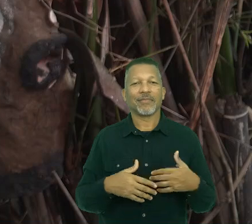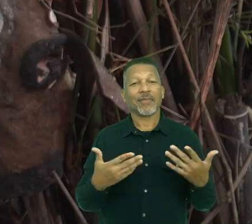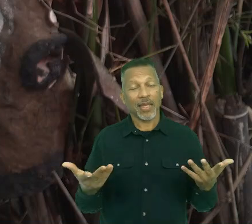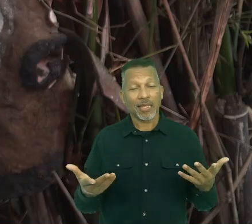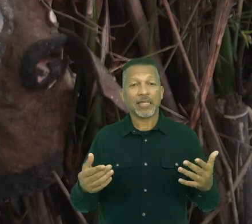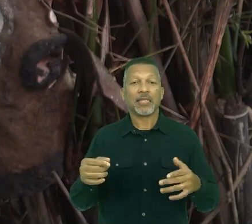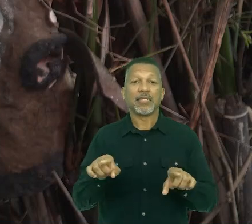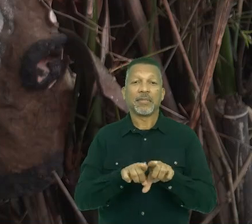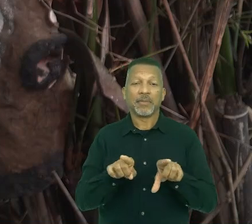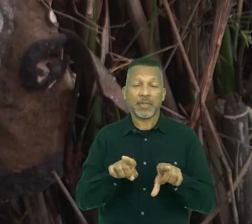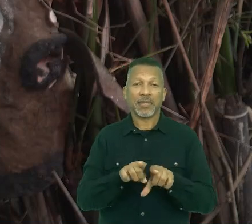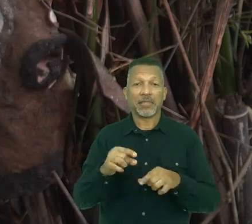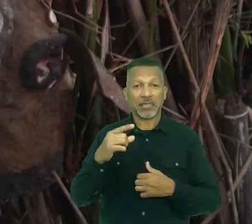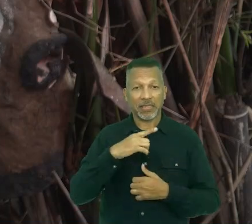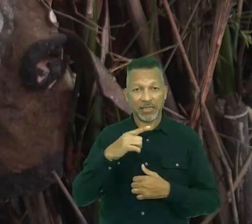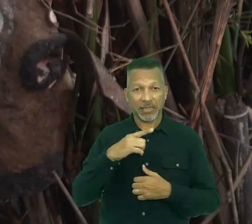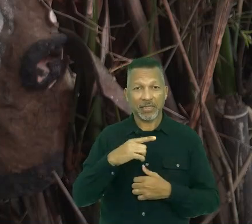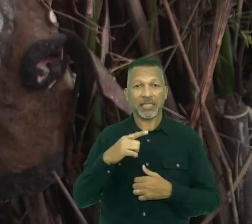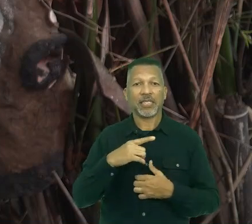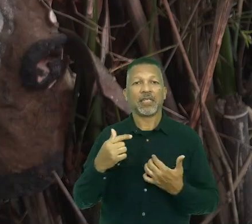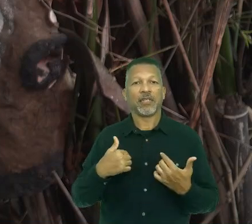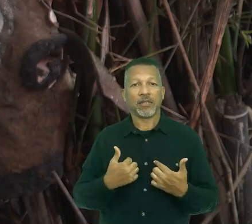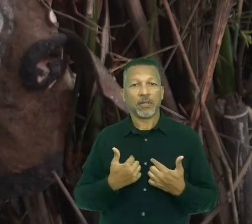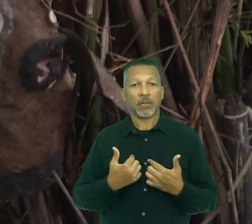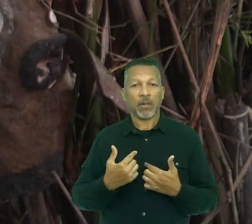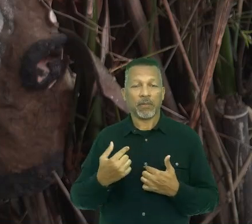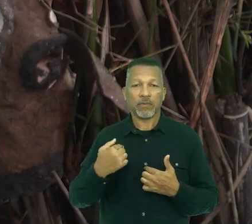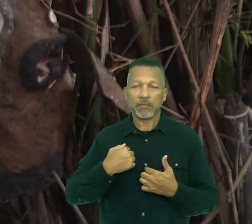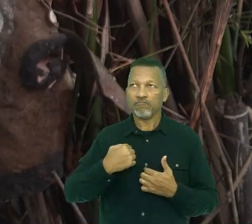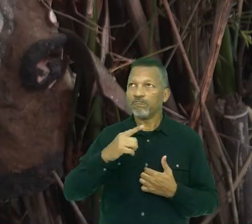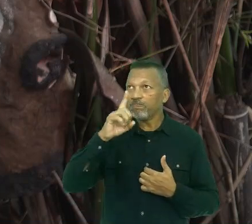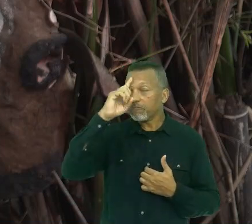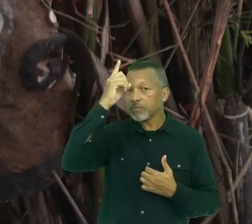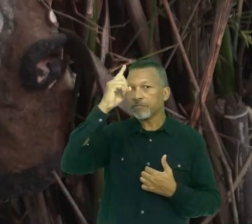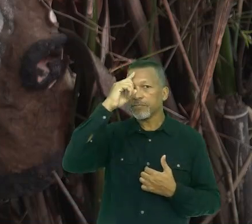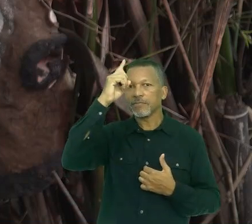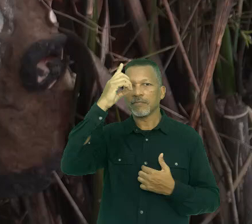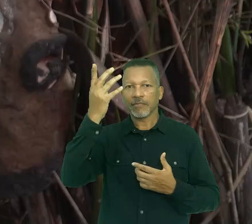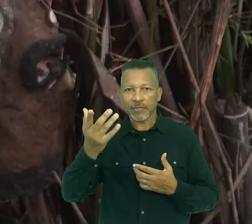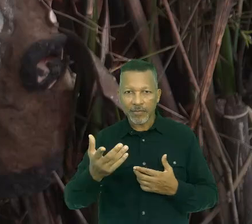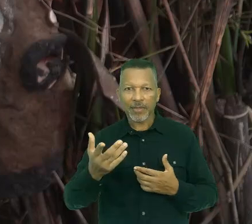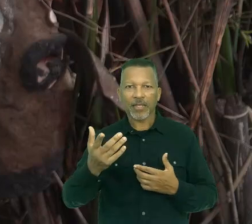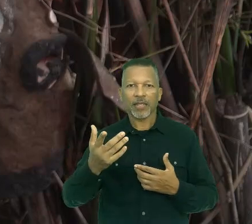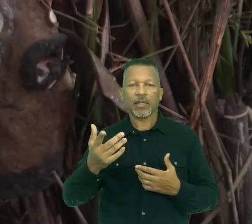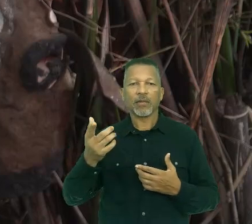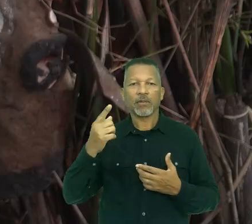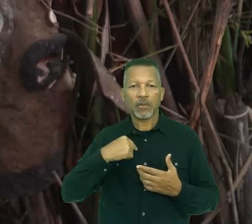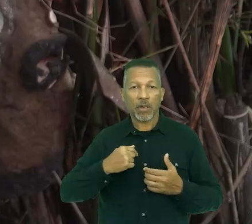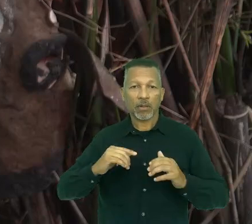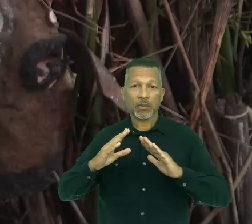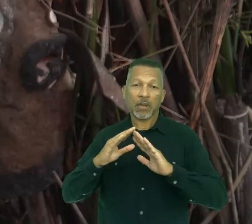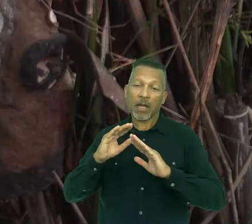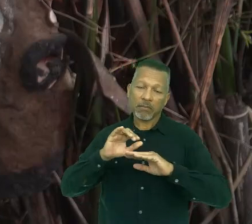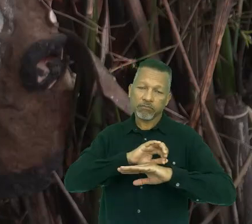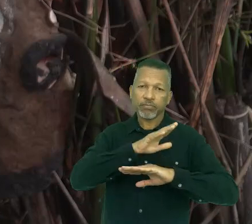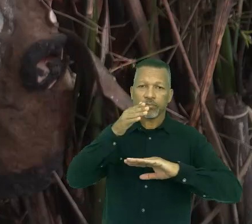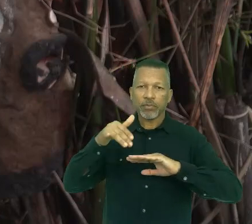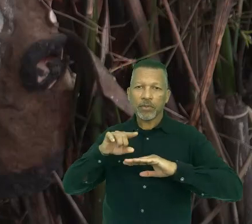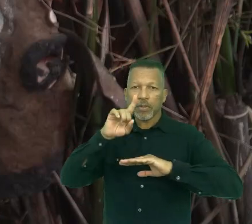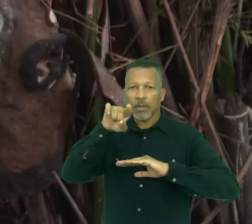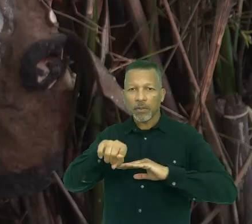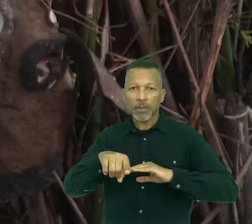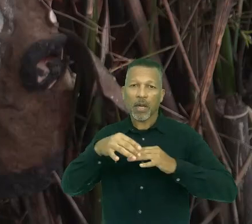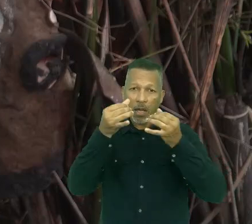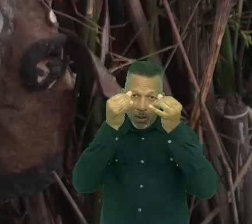Aí tinha aquela que a gente inventava. Por detrás daquela serra, passa